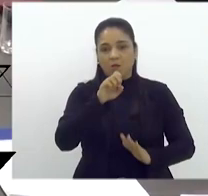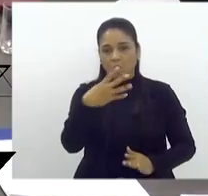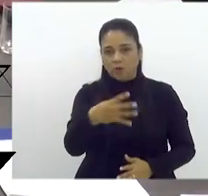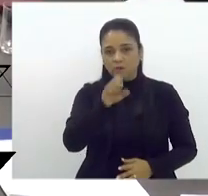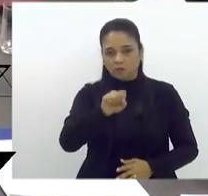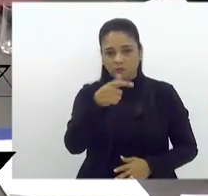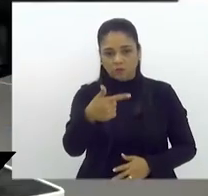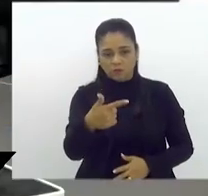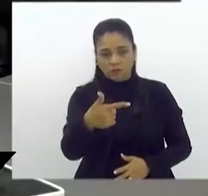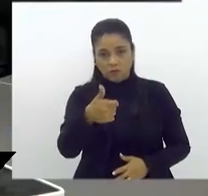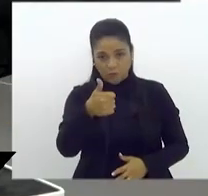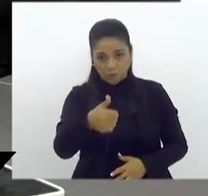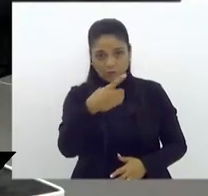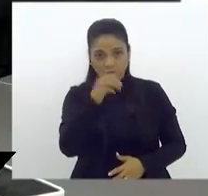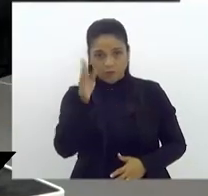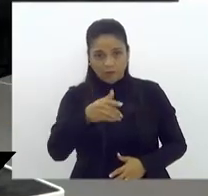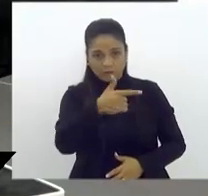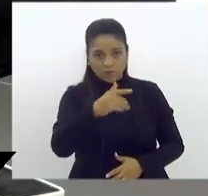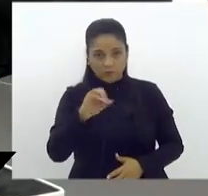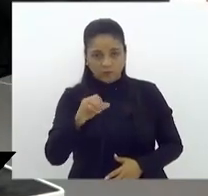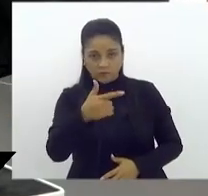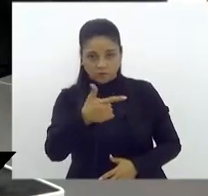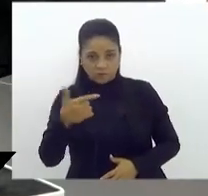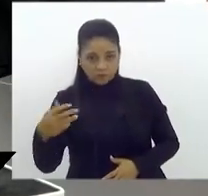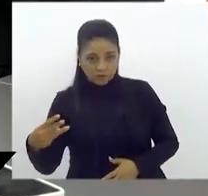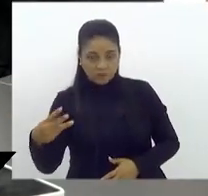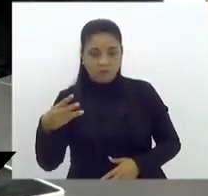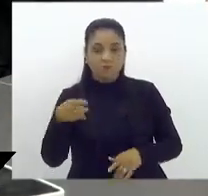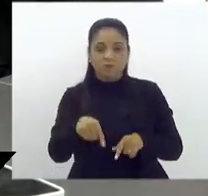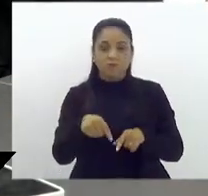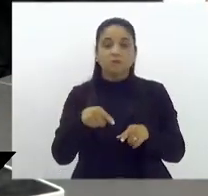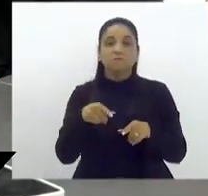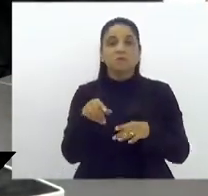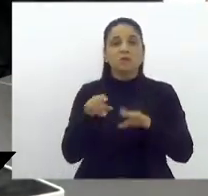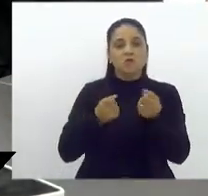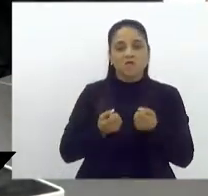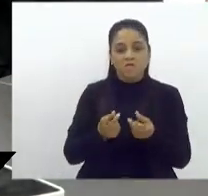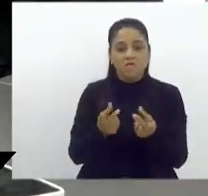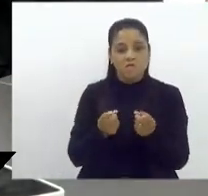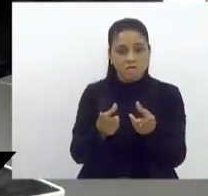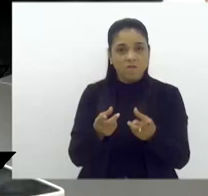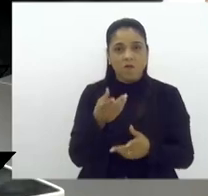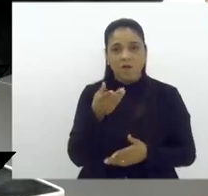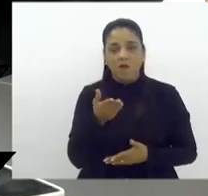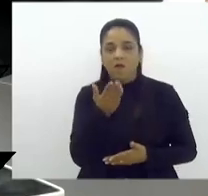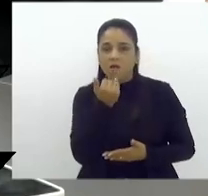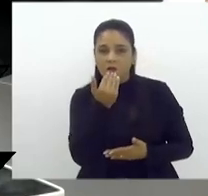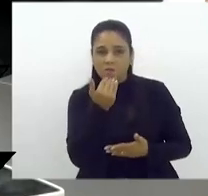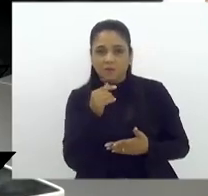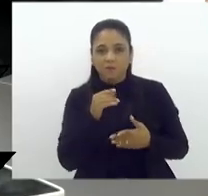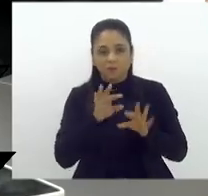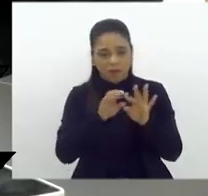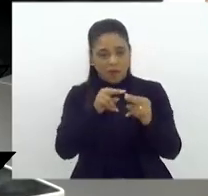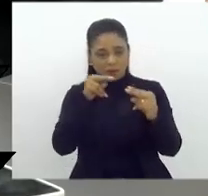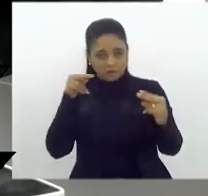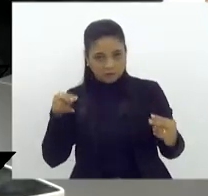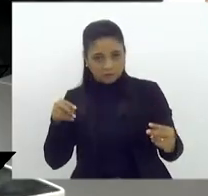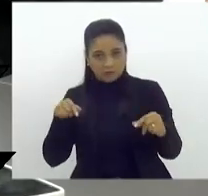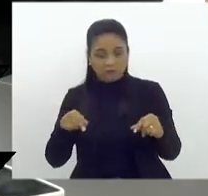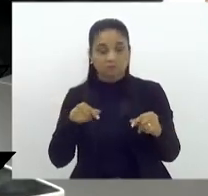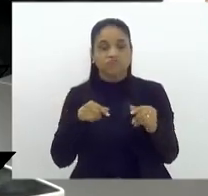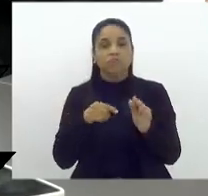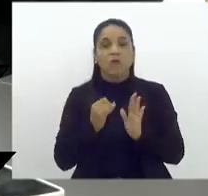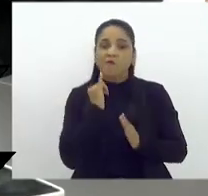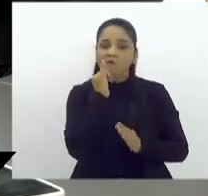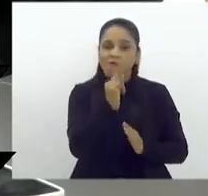deputado Arthur Monteiro, que obriga os estabelecimentos que comercializam refeições à distância informarem seus